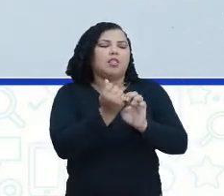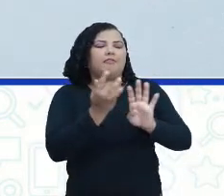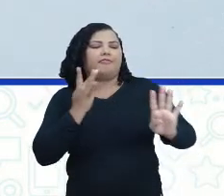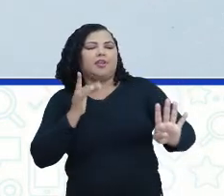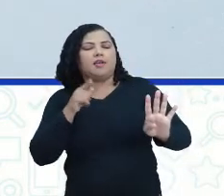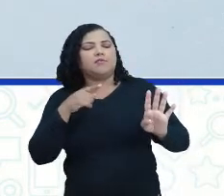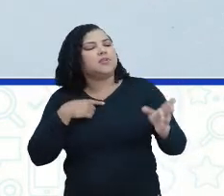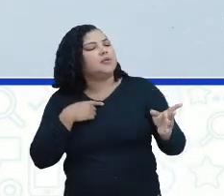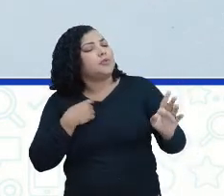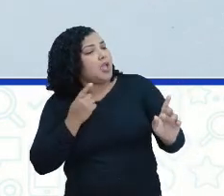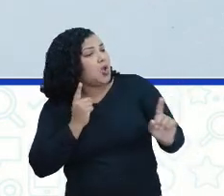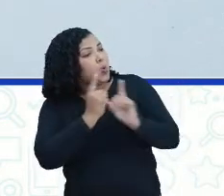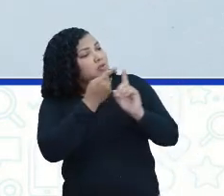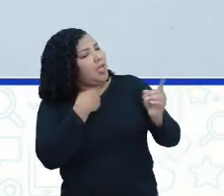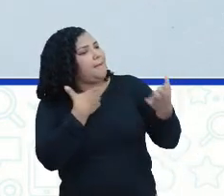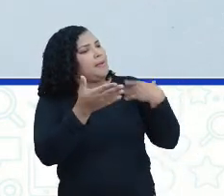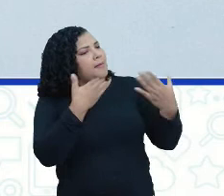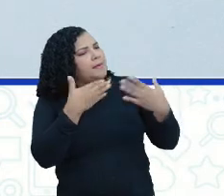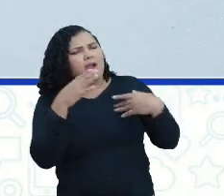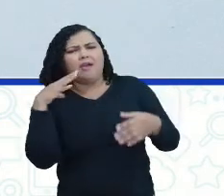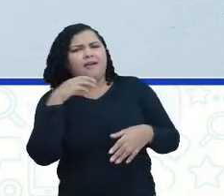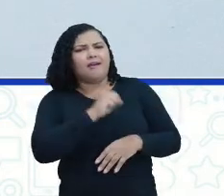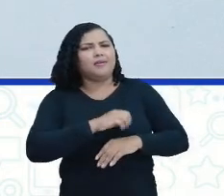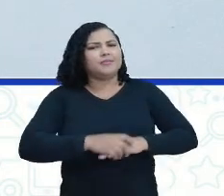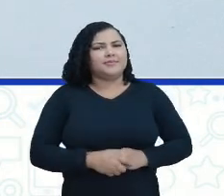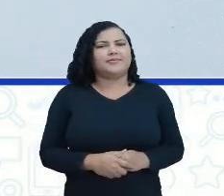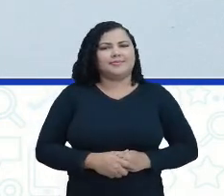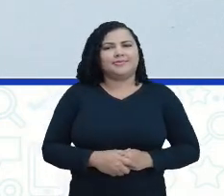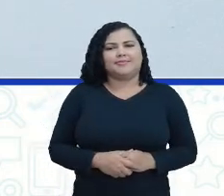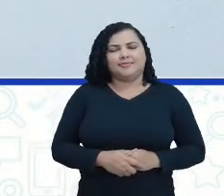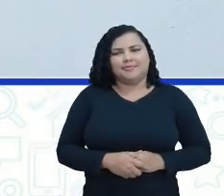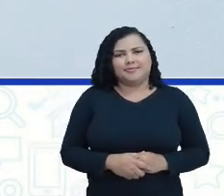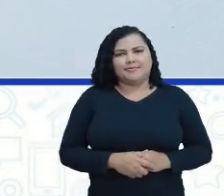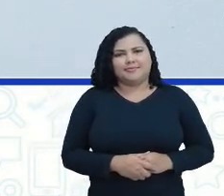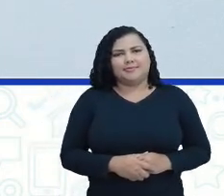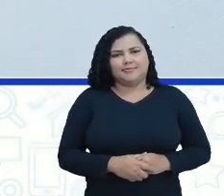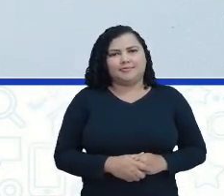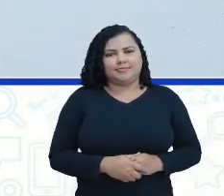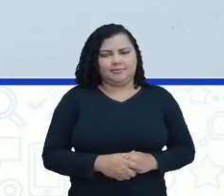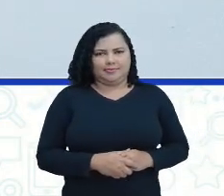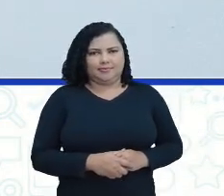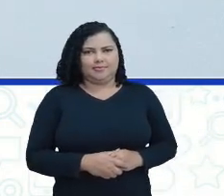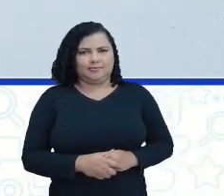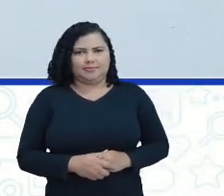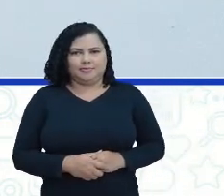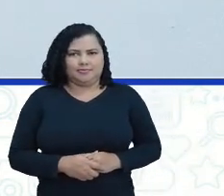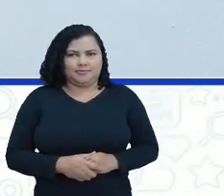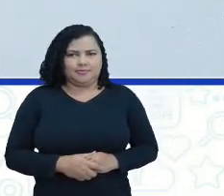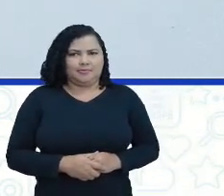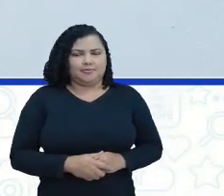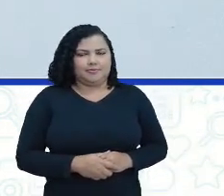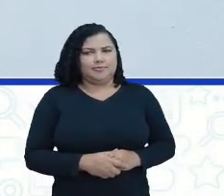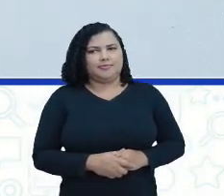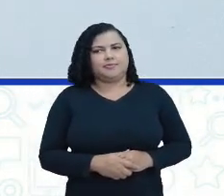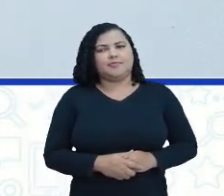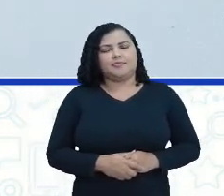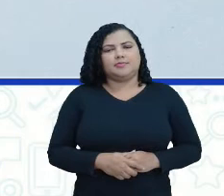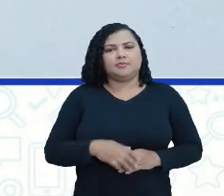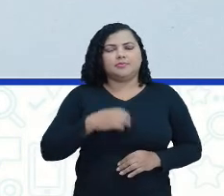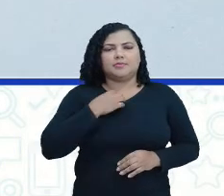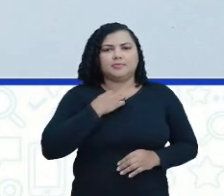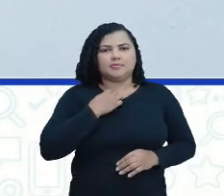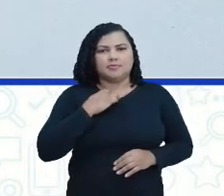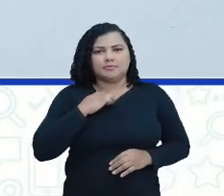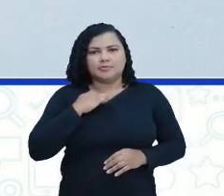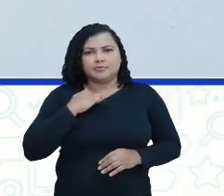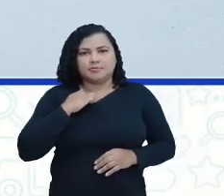fazer chat ou chatting, ou seja, conversar na internet via texto em tempo real. O tempo